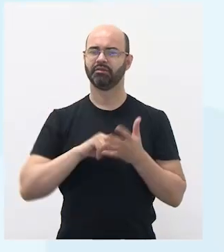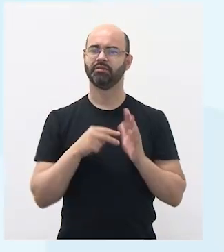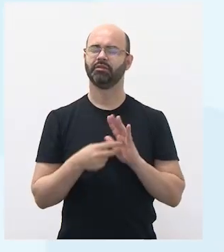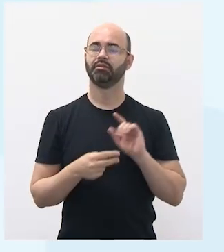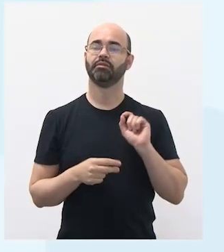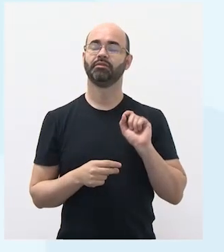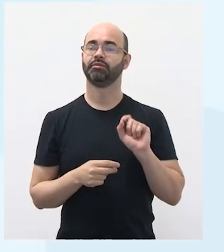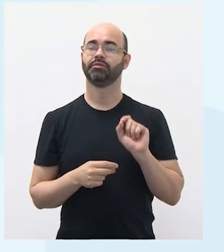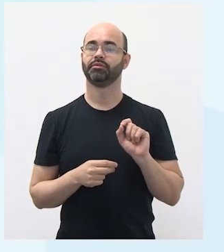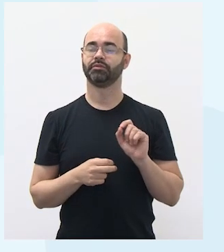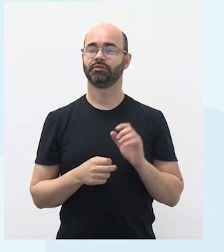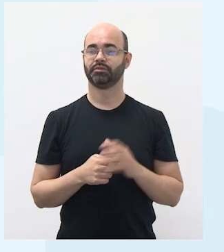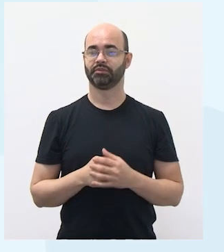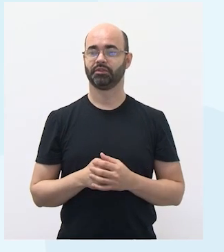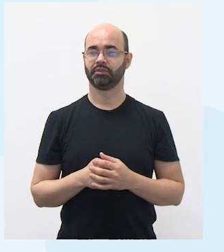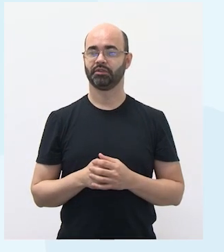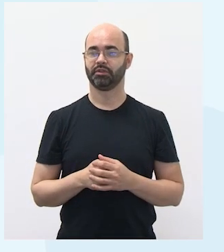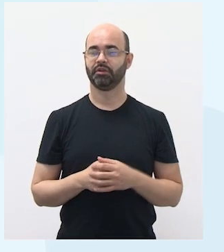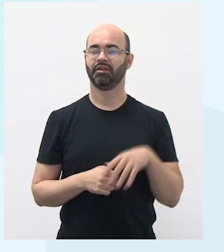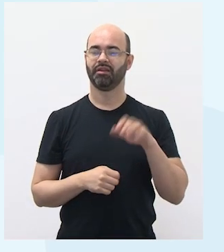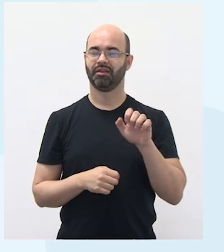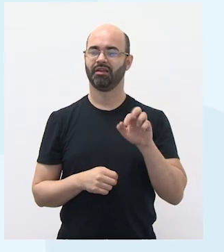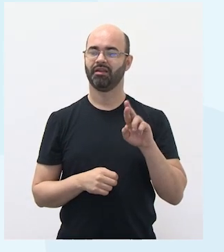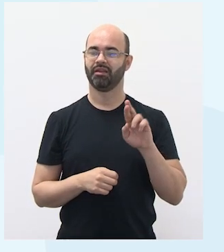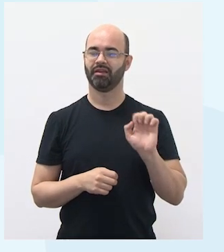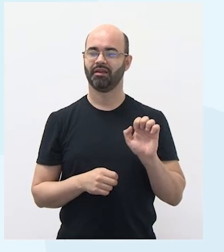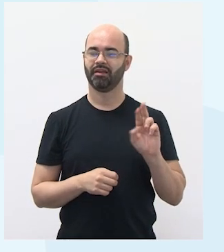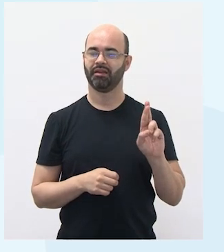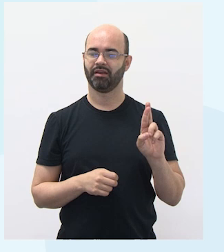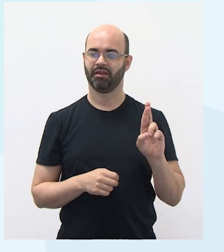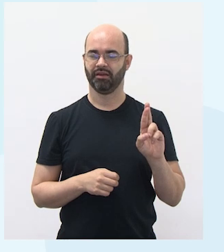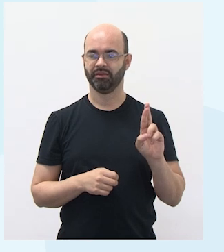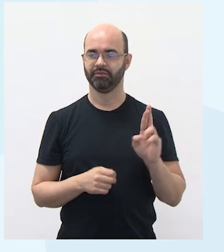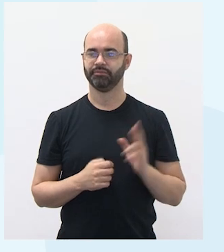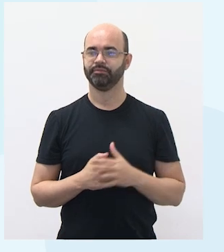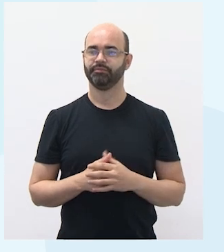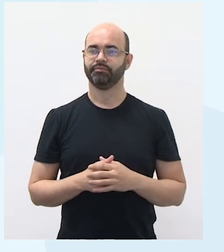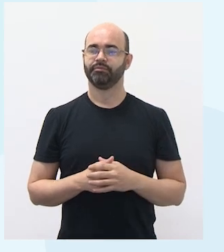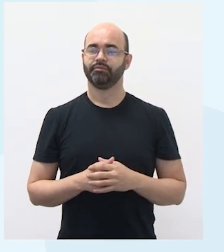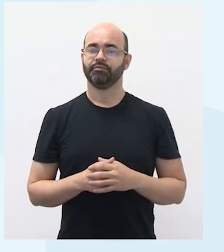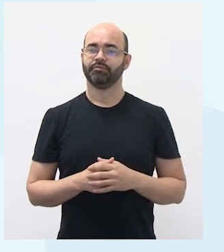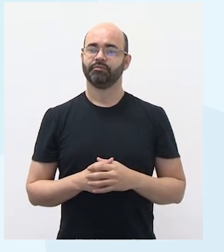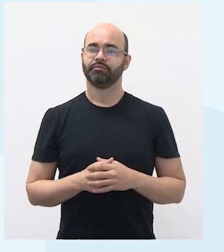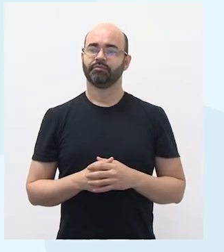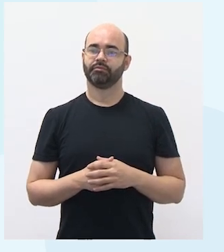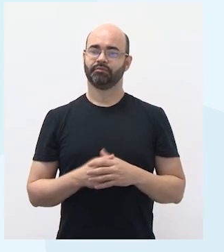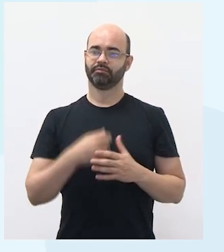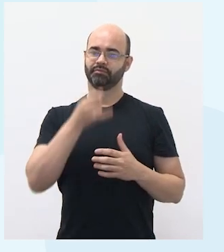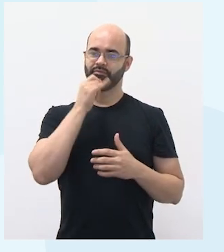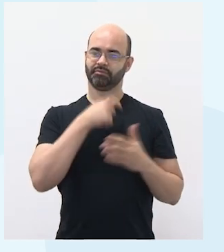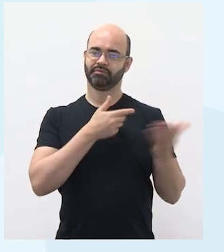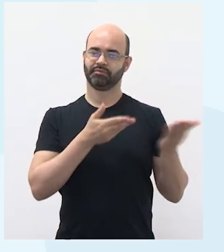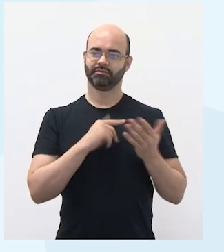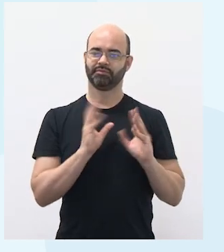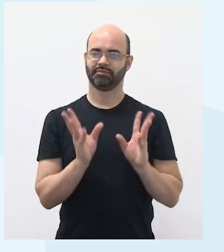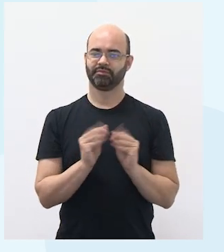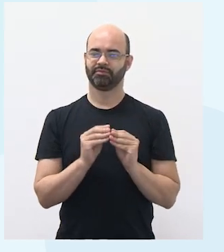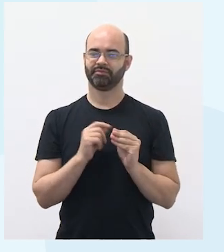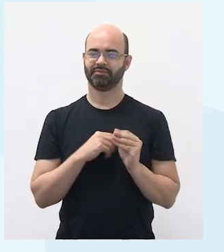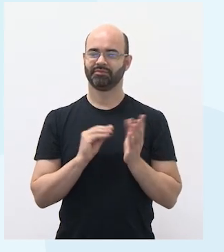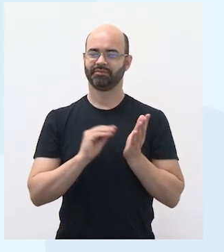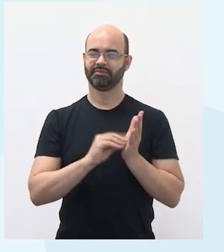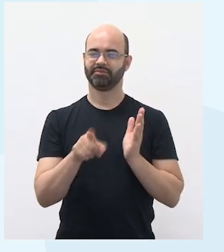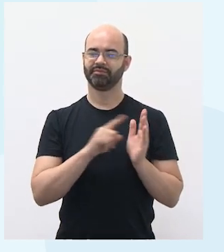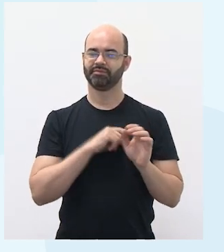de discussões, de apontamentos, que eu tentei trazer minimamente ali, quando eu trago o recorte do